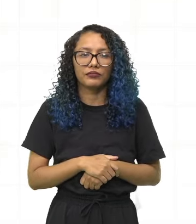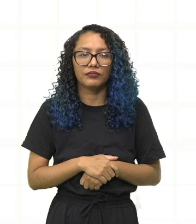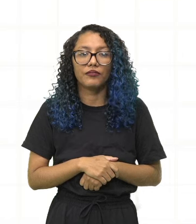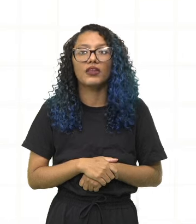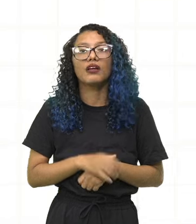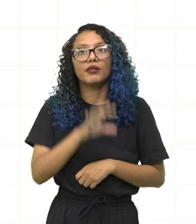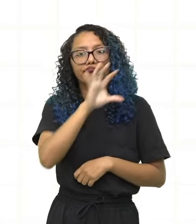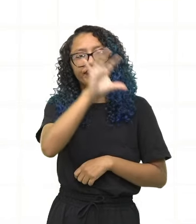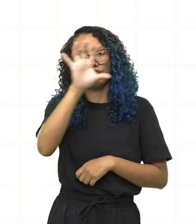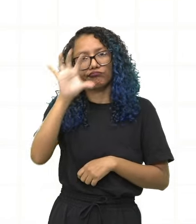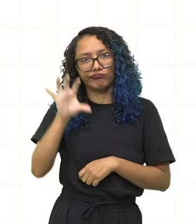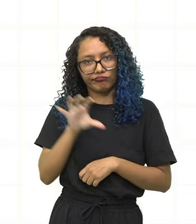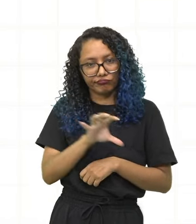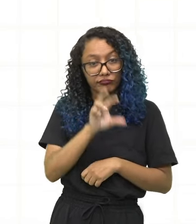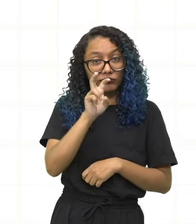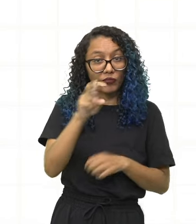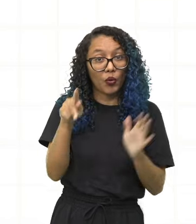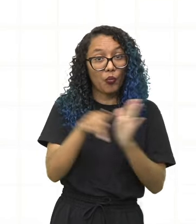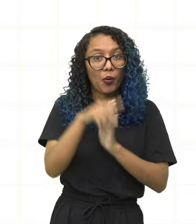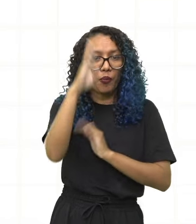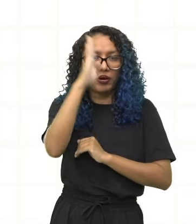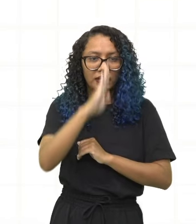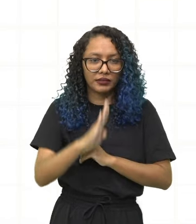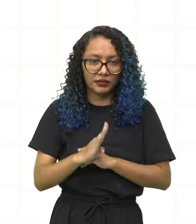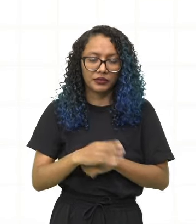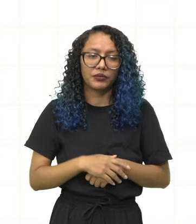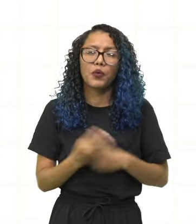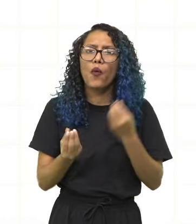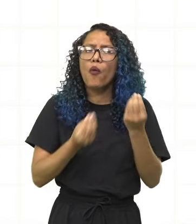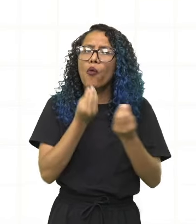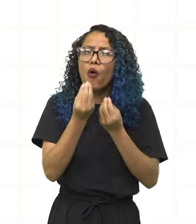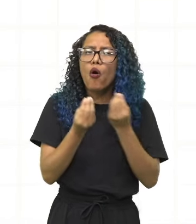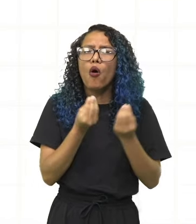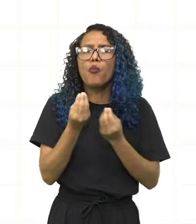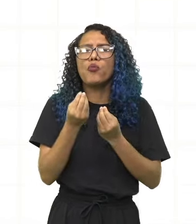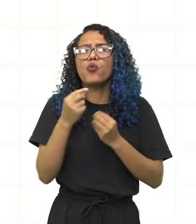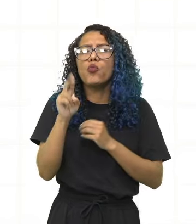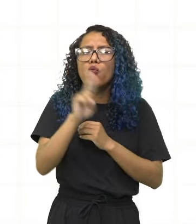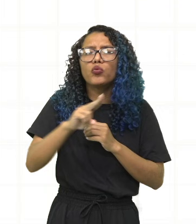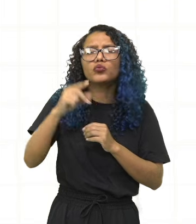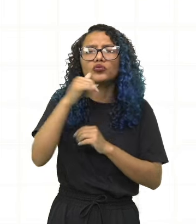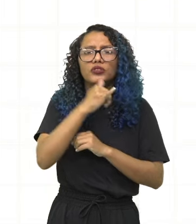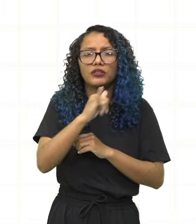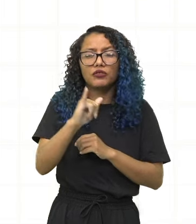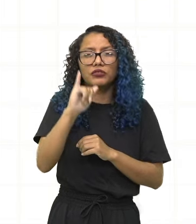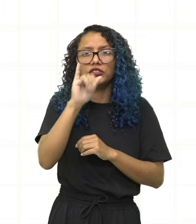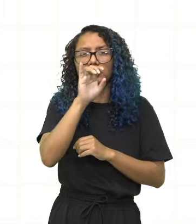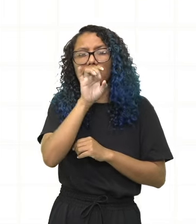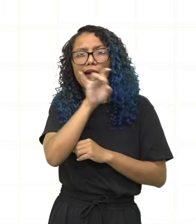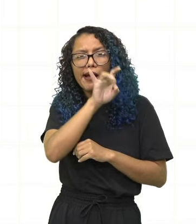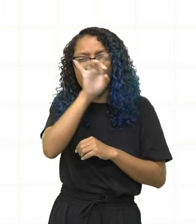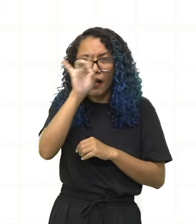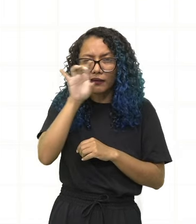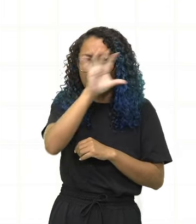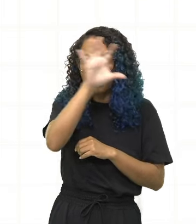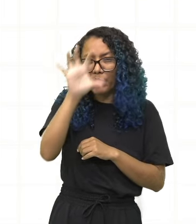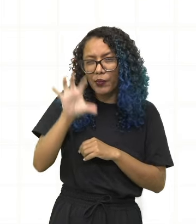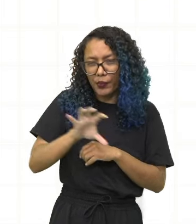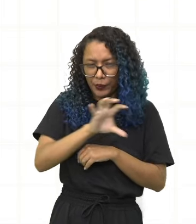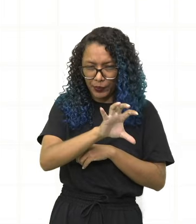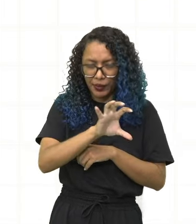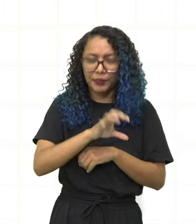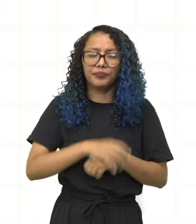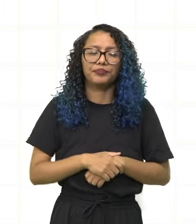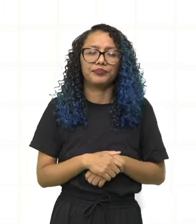Brasil, tá bom? E a participação da geração de energia elétrica de cada uma das regiões, tá bom? Aí nós